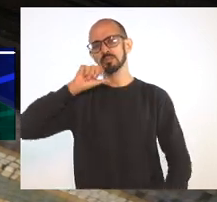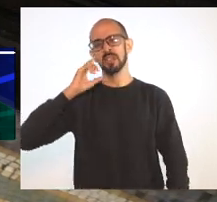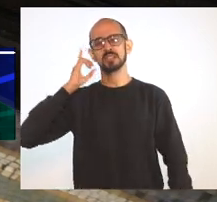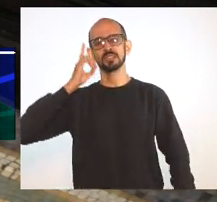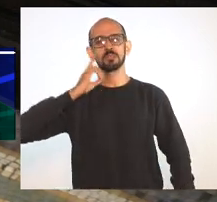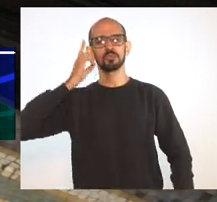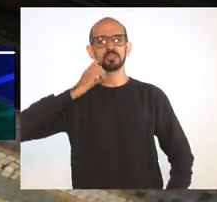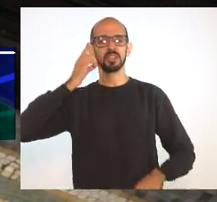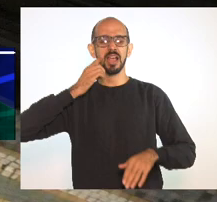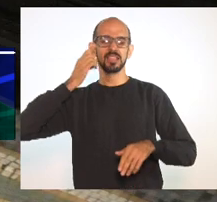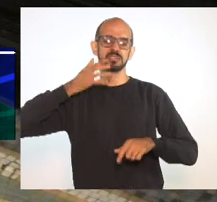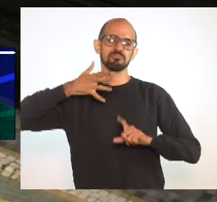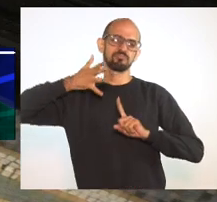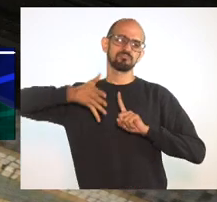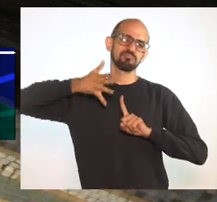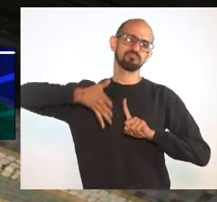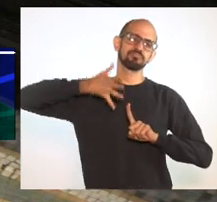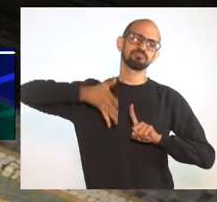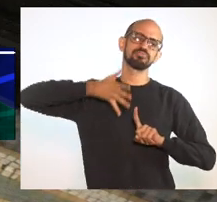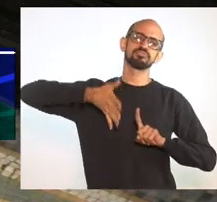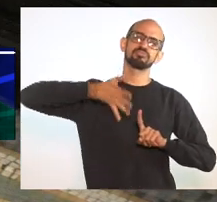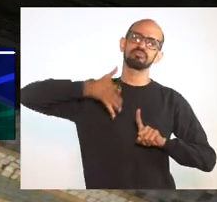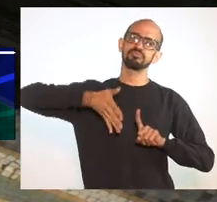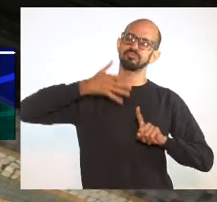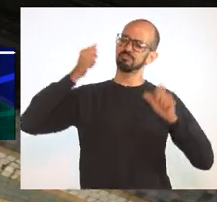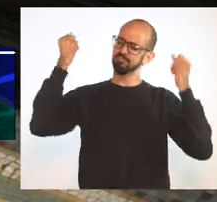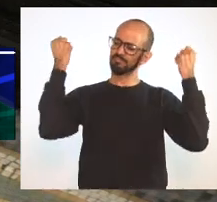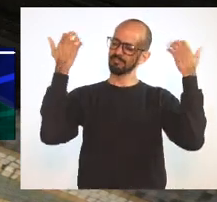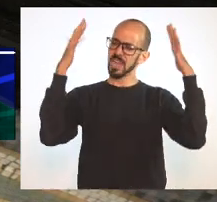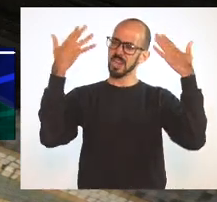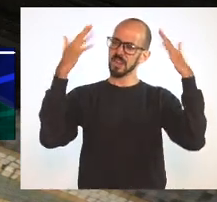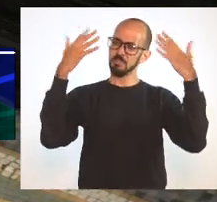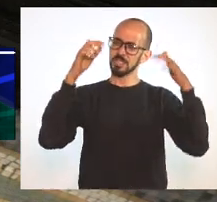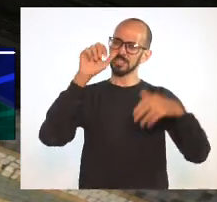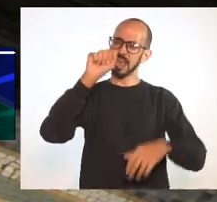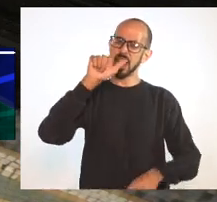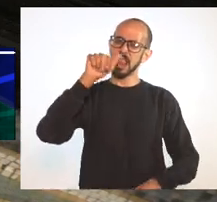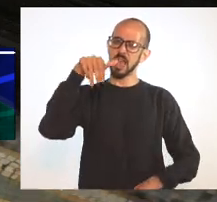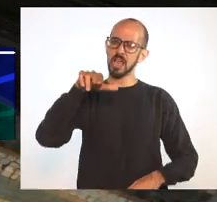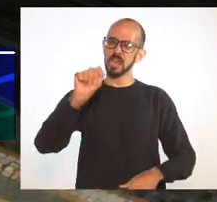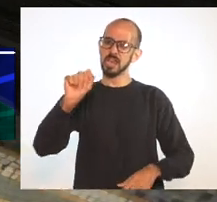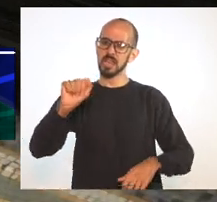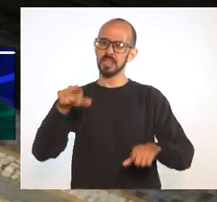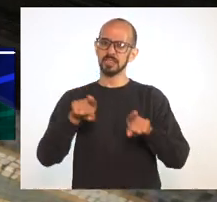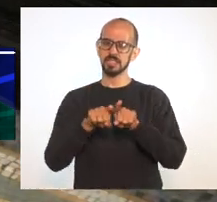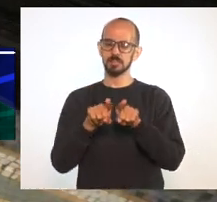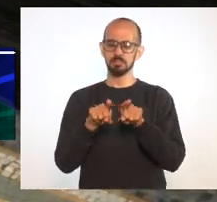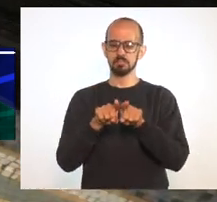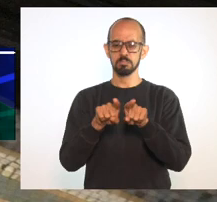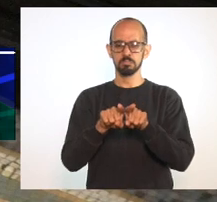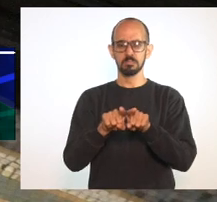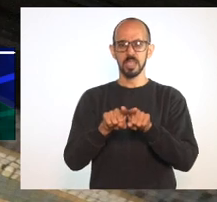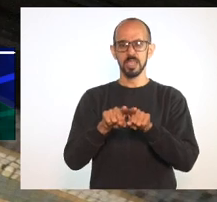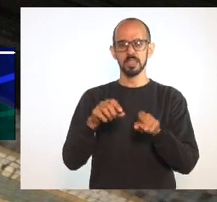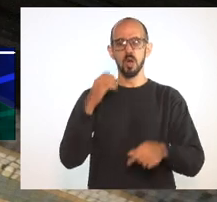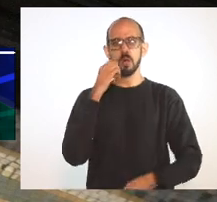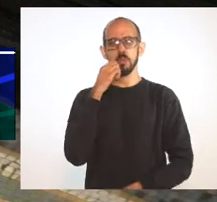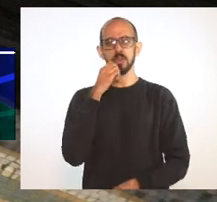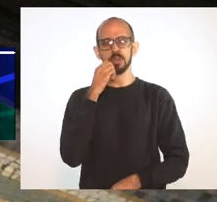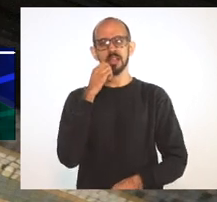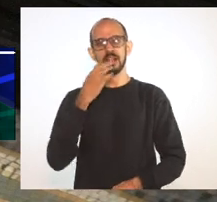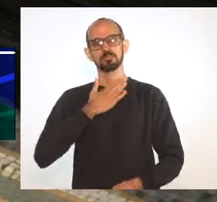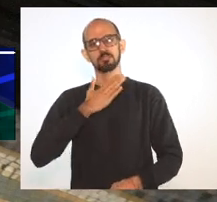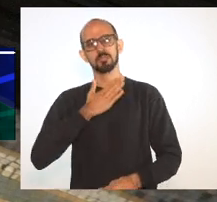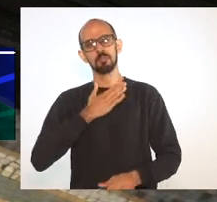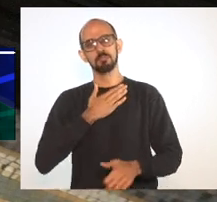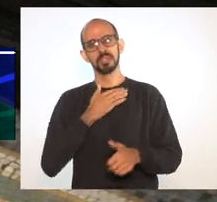fala, saudar de uma forma muito carinhosa a deputada Lana Passos, que me deu a oportunidade de estar